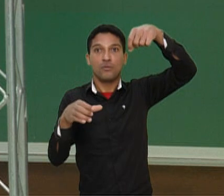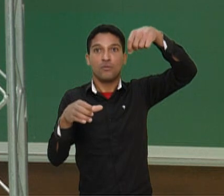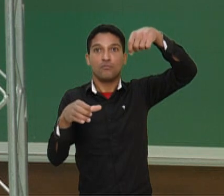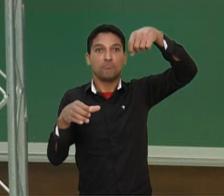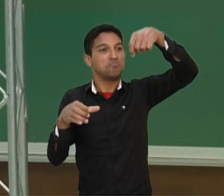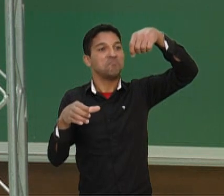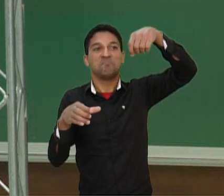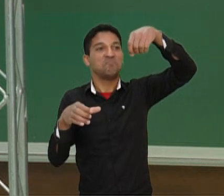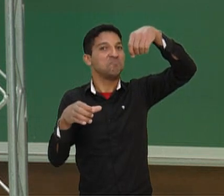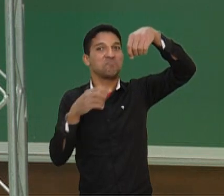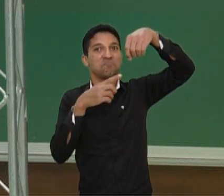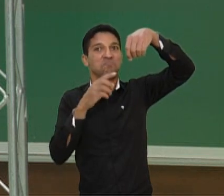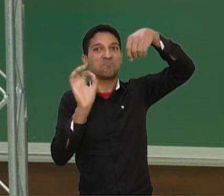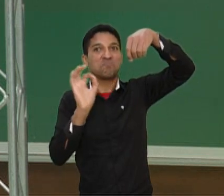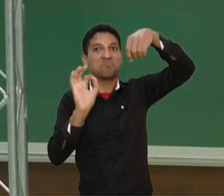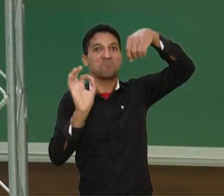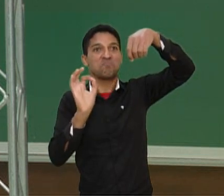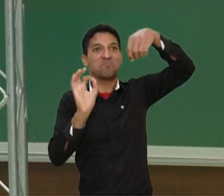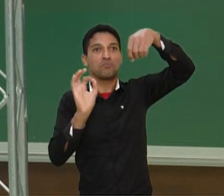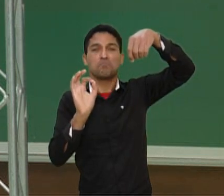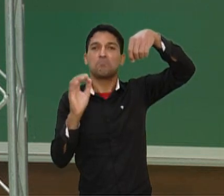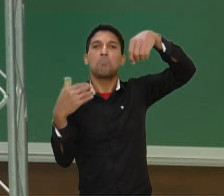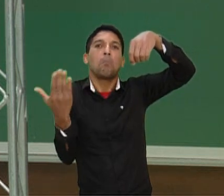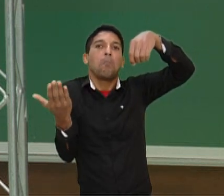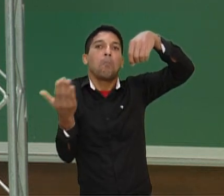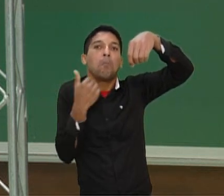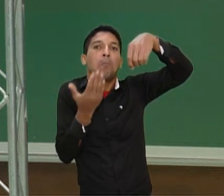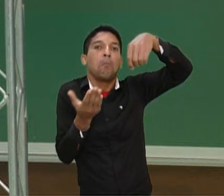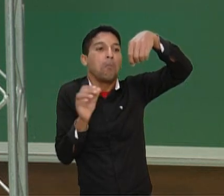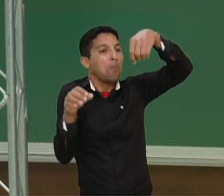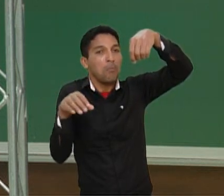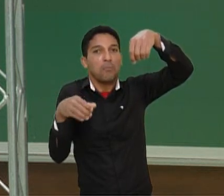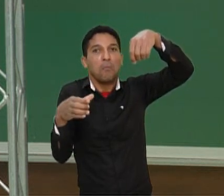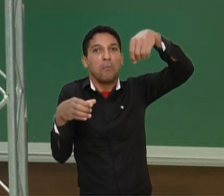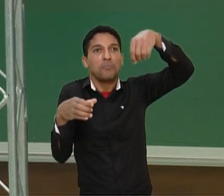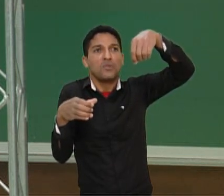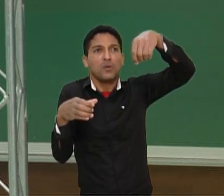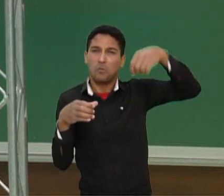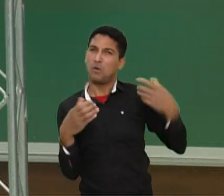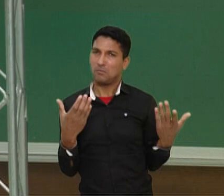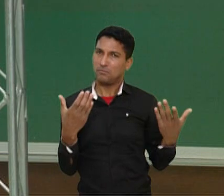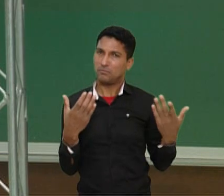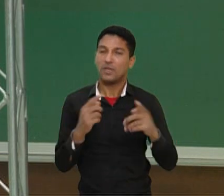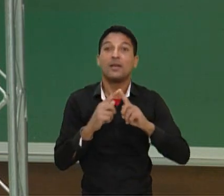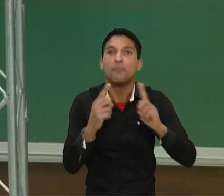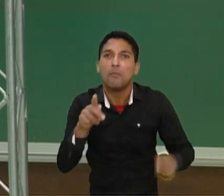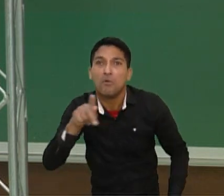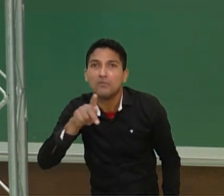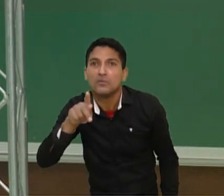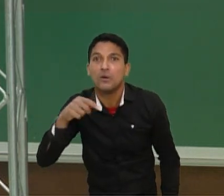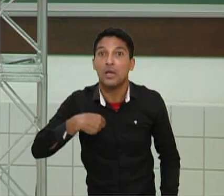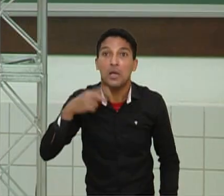Não aconteceu nada. Ué, que loucura, né? Mas, professor, eu lembro que você falou